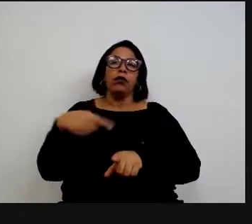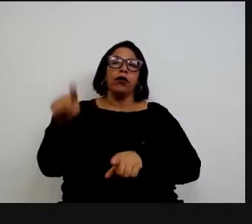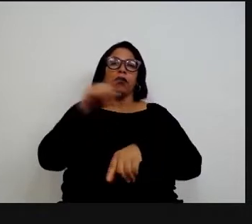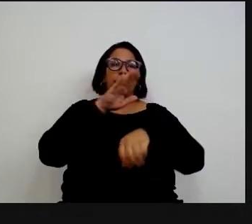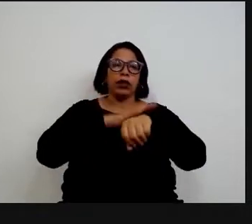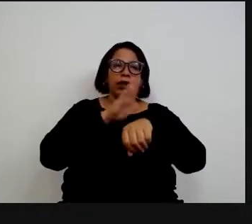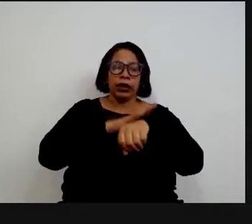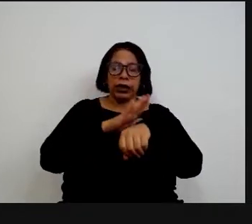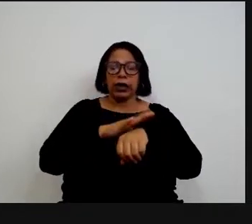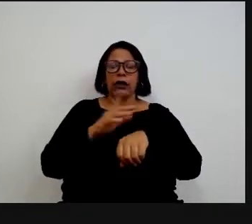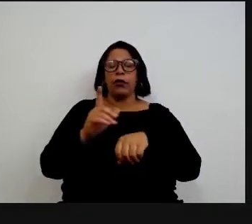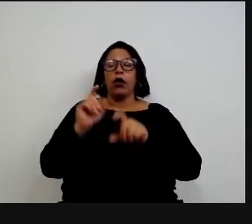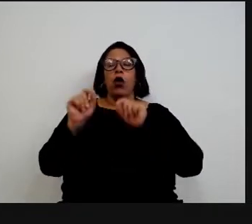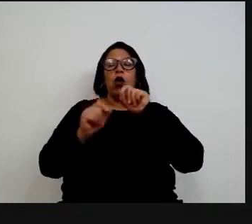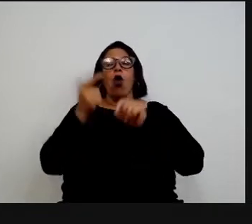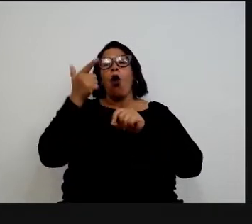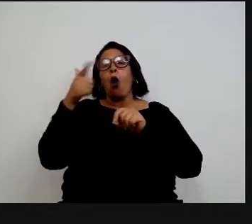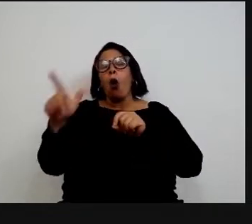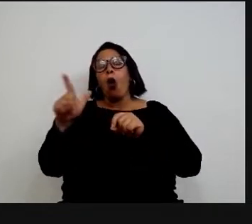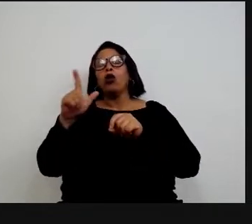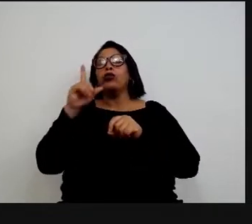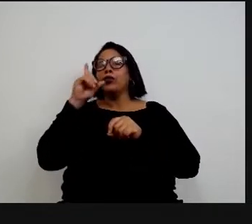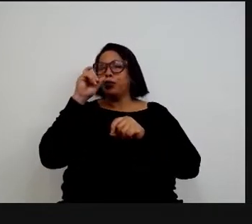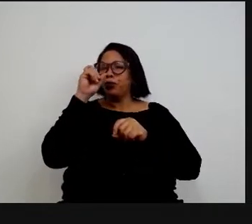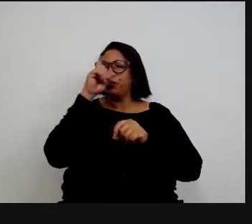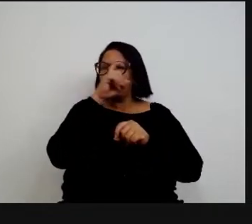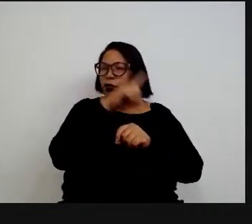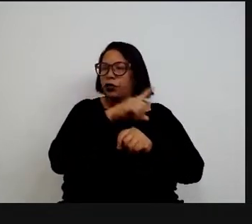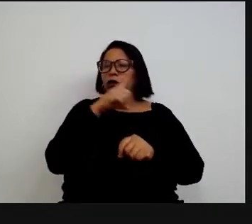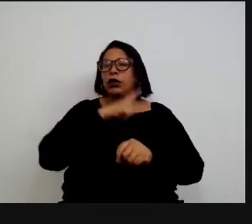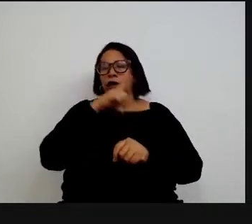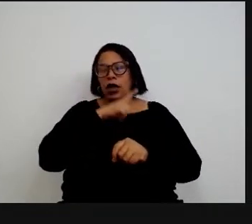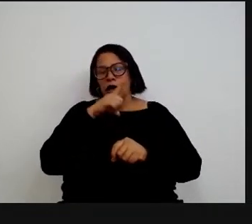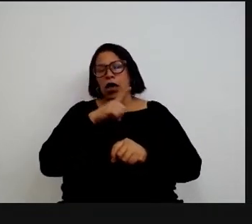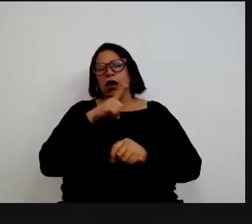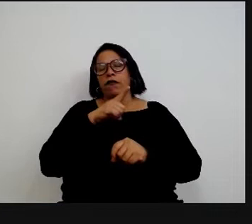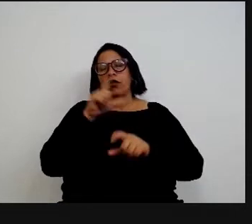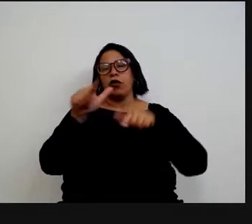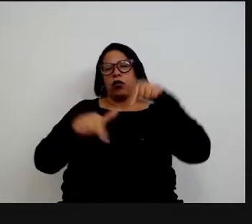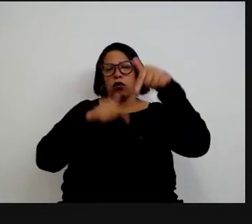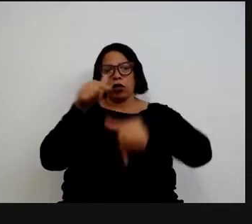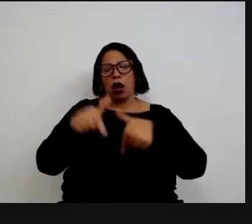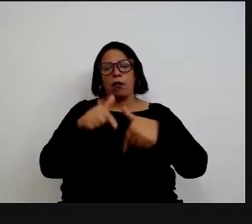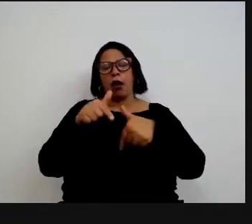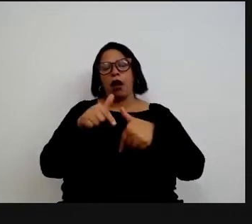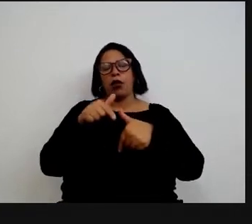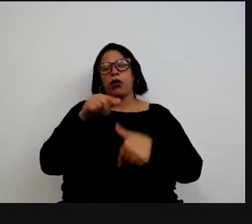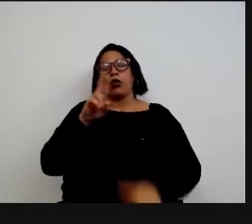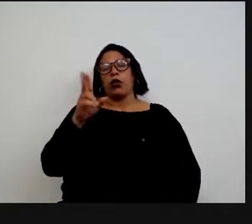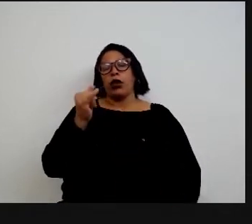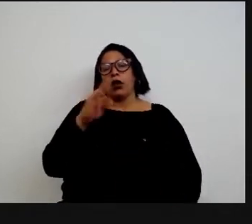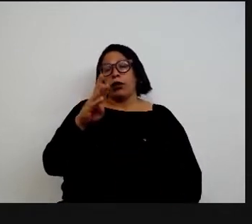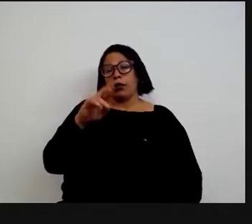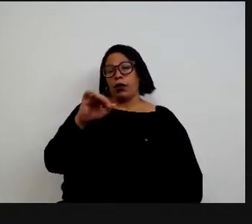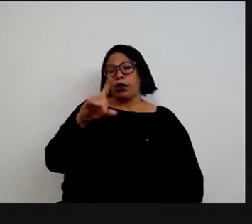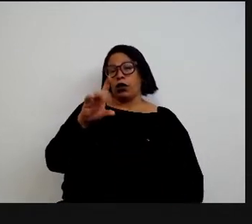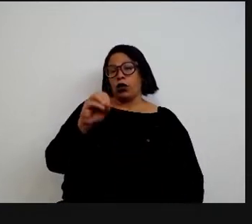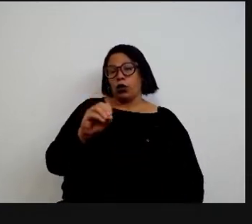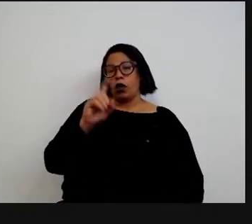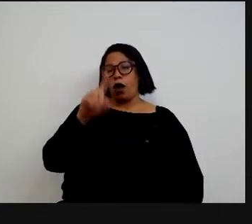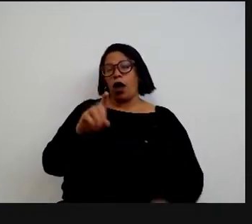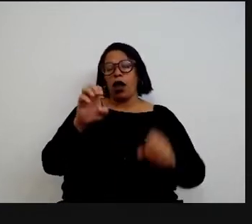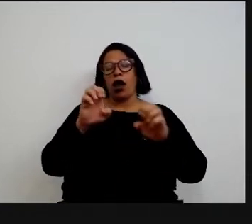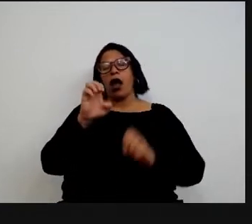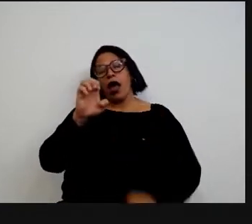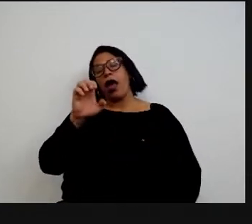tempo de ir voltando, um outro complicador nisso, na execução até do híbrido, era